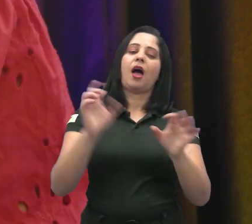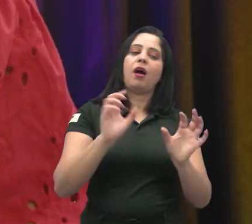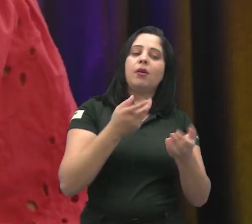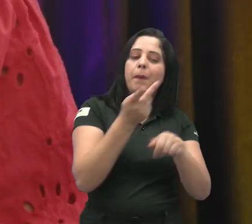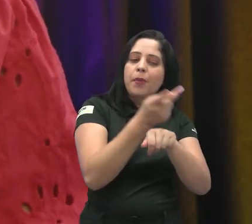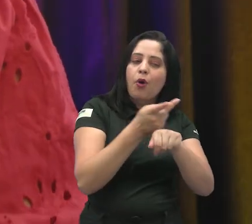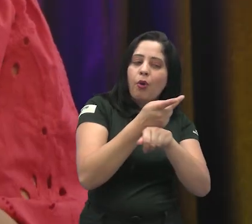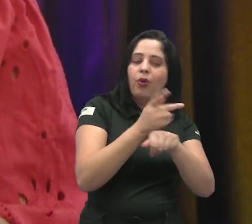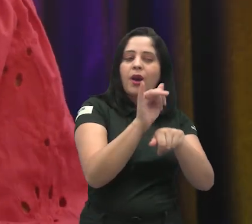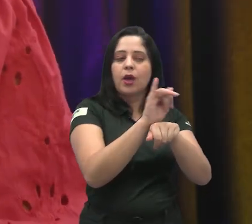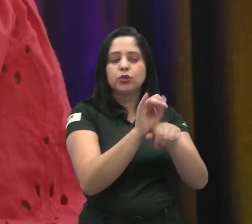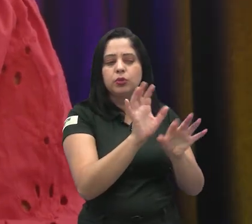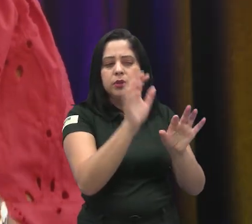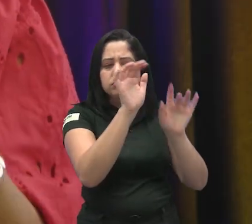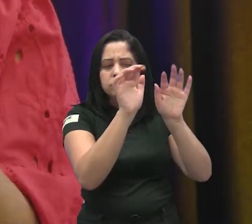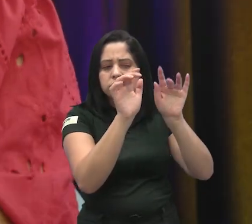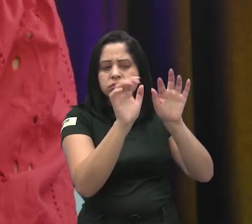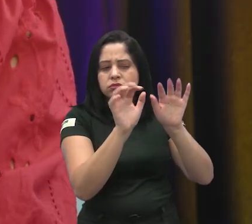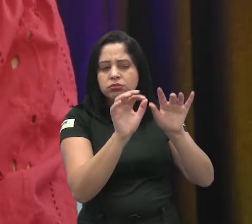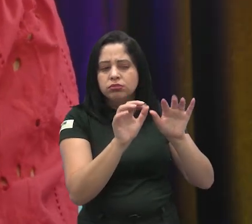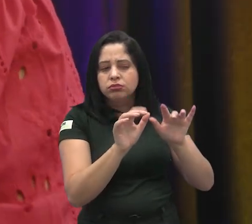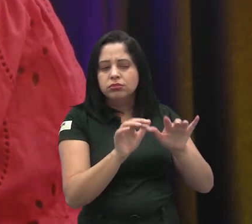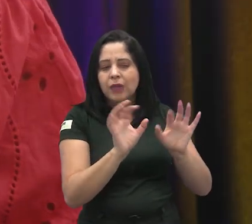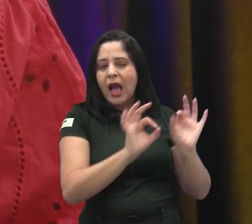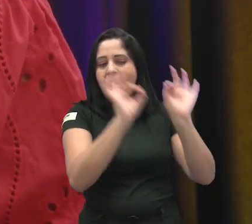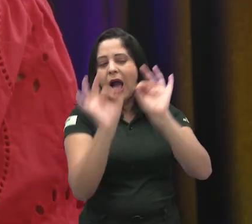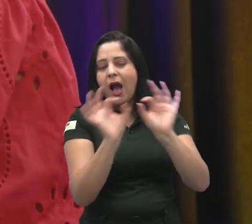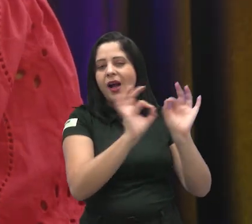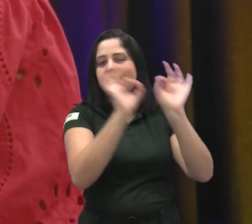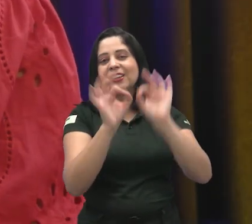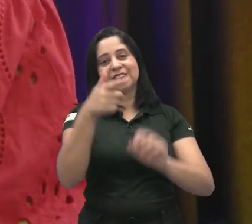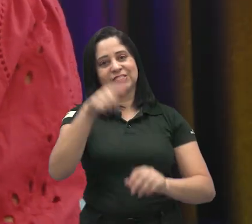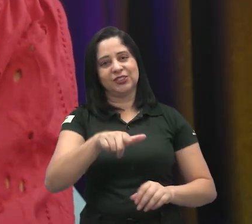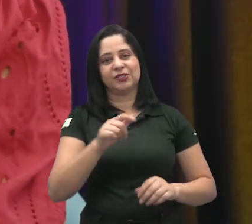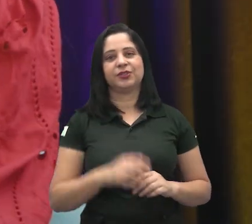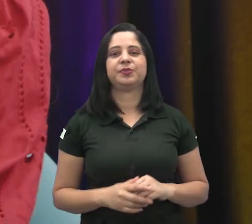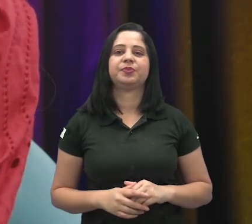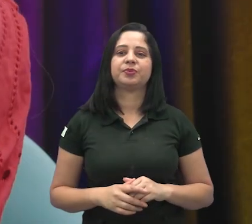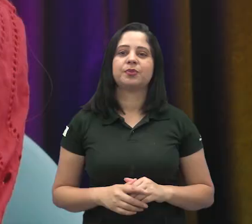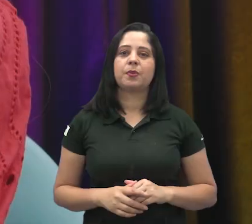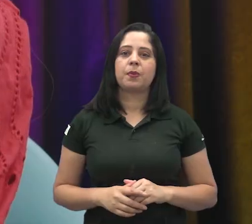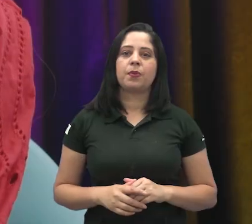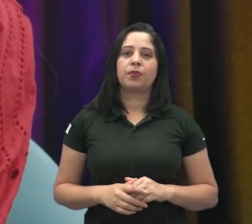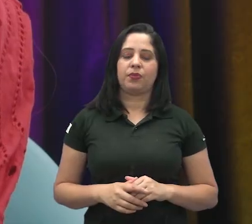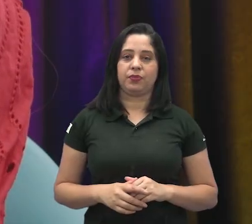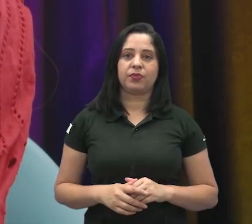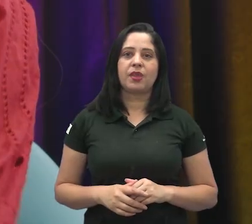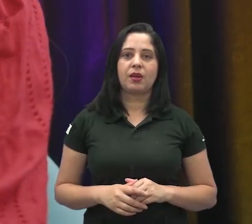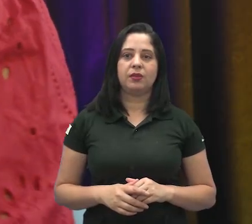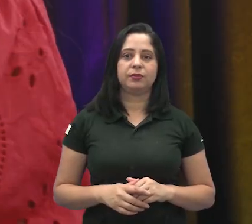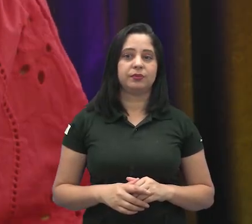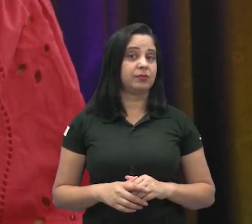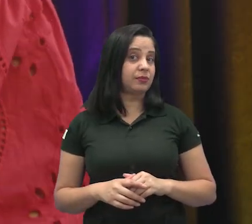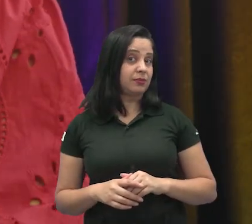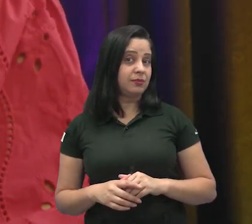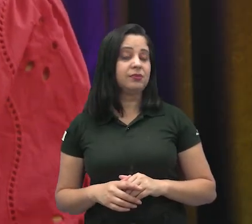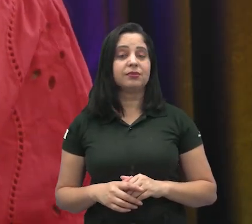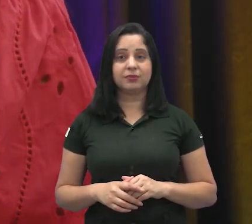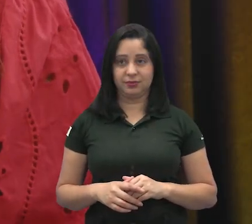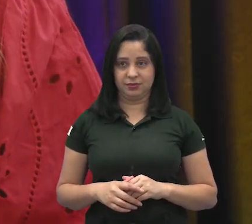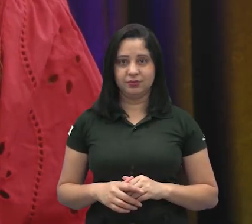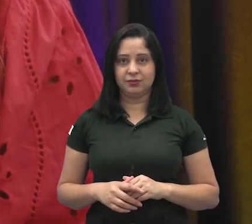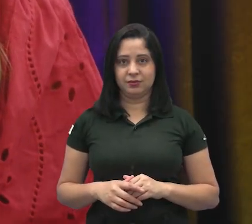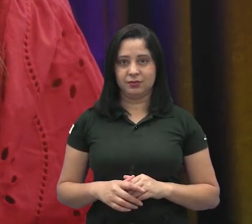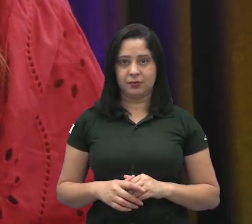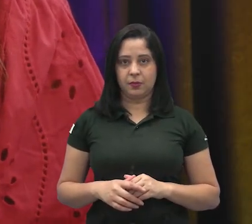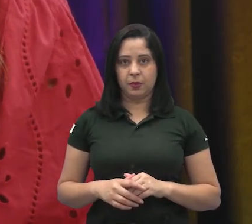na TV Câmara pelo YouTube e depois estar acompanhando a programação. Vamos falar um pouquinho, porque as pessoas, elas veem muito